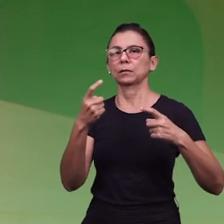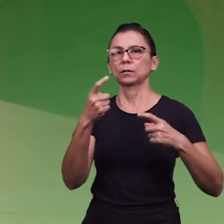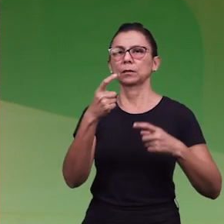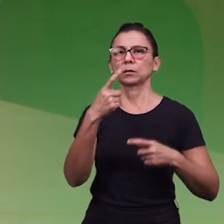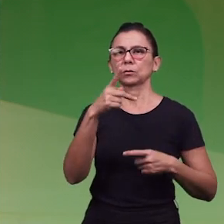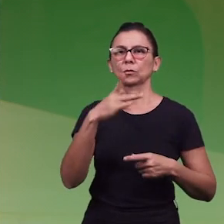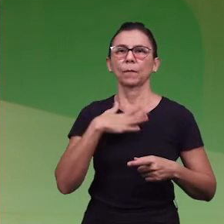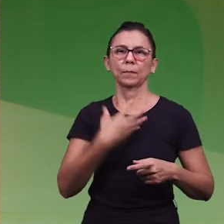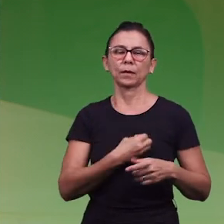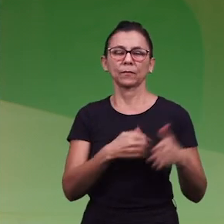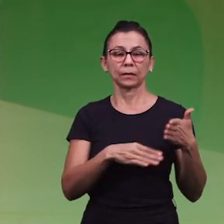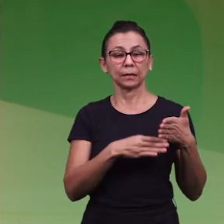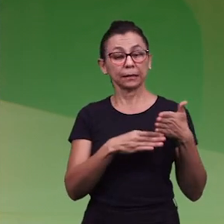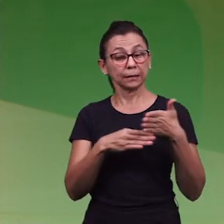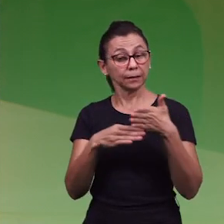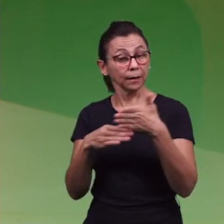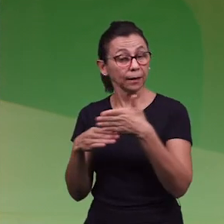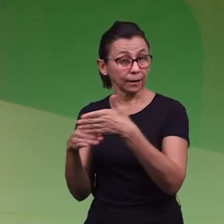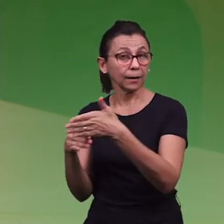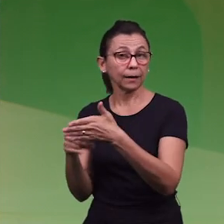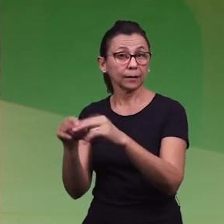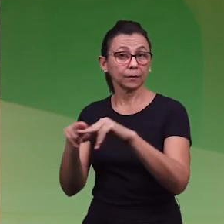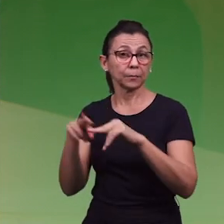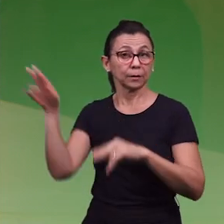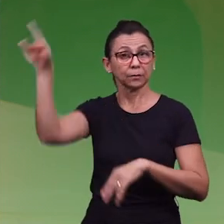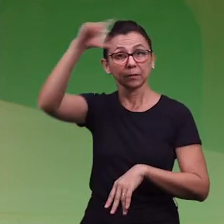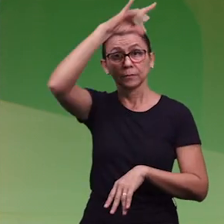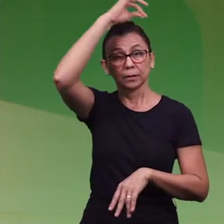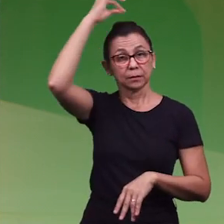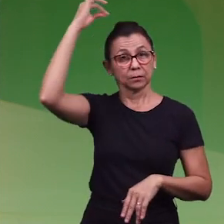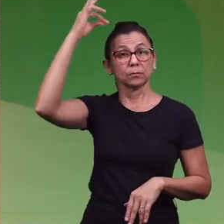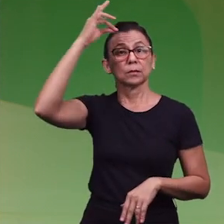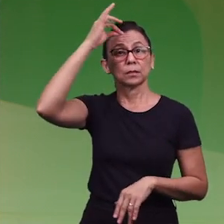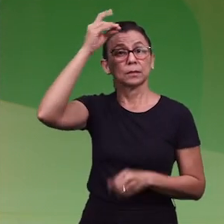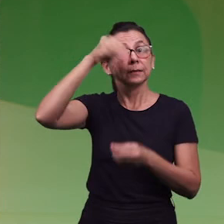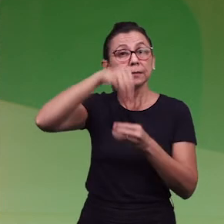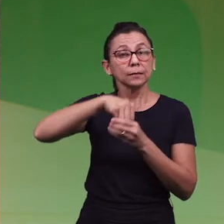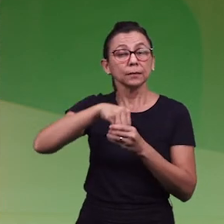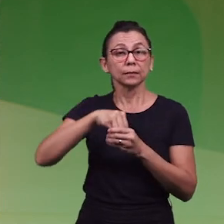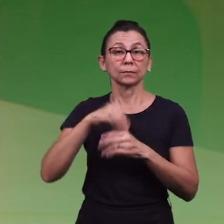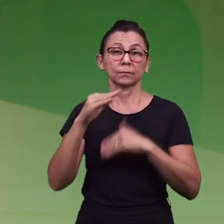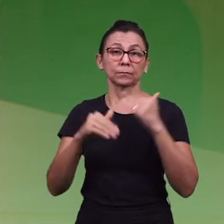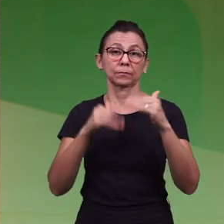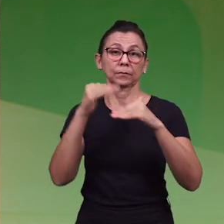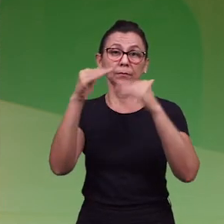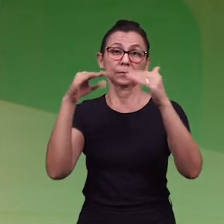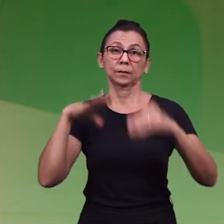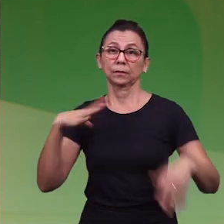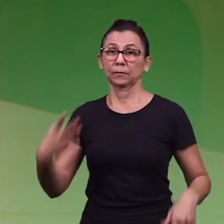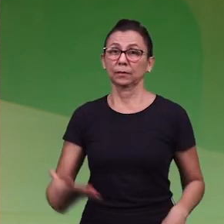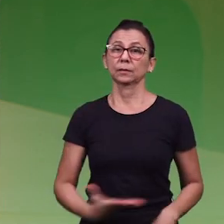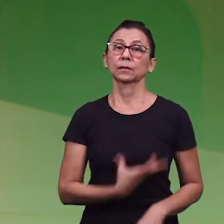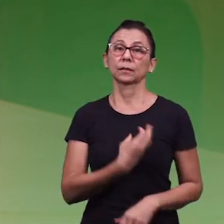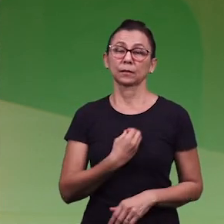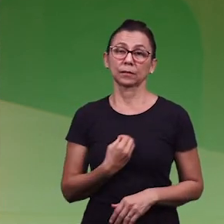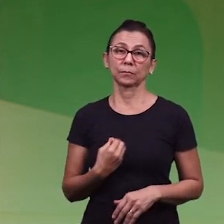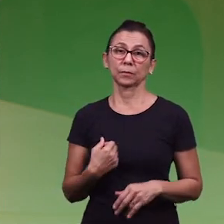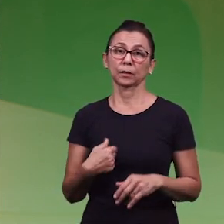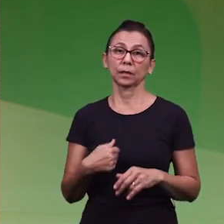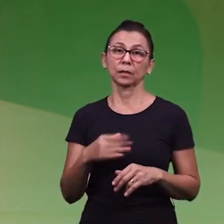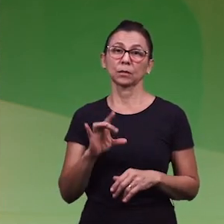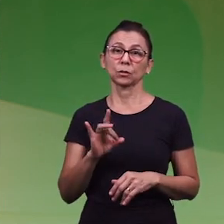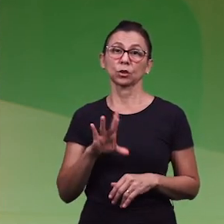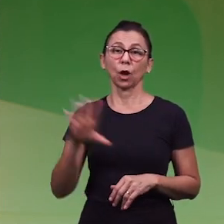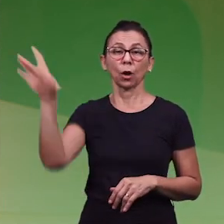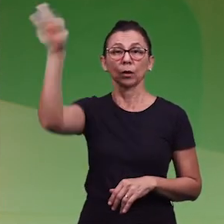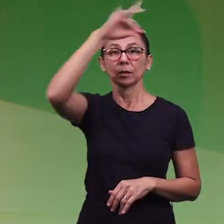nos dirigir pelo seu Espírito Santo, que aliás isso faz parte do processo da salvação, né? É o Espírito Santo quem nos santifica, e ele